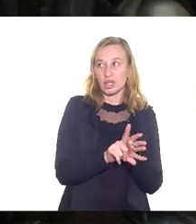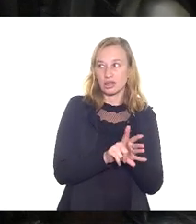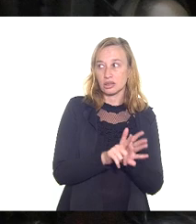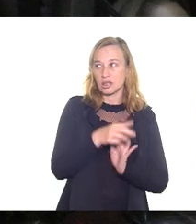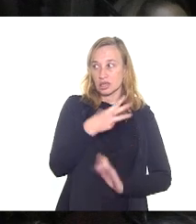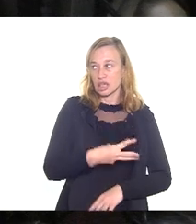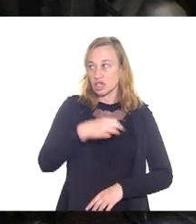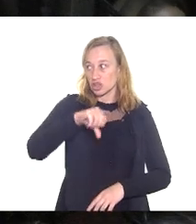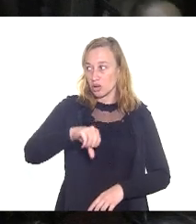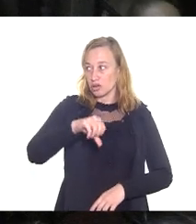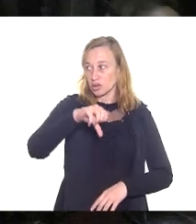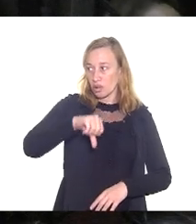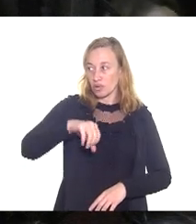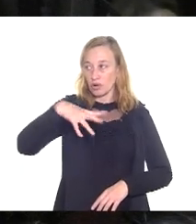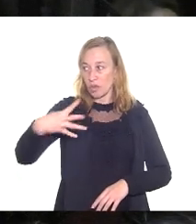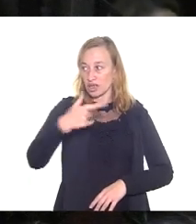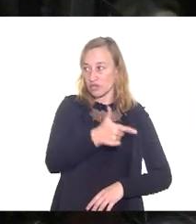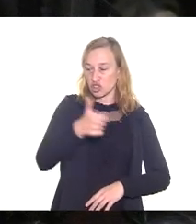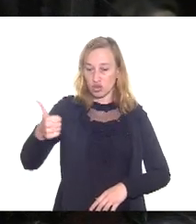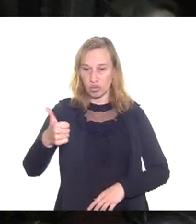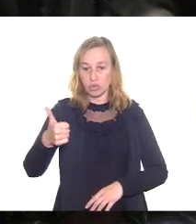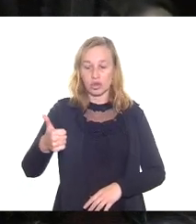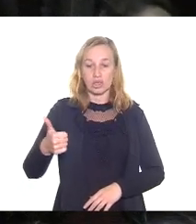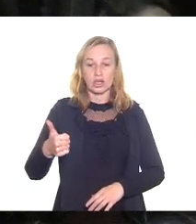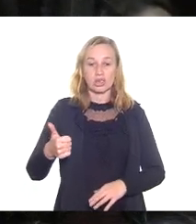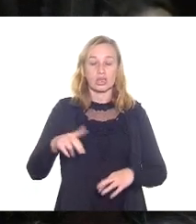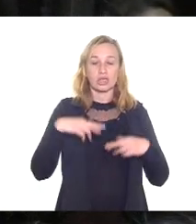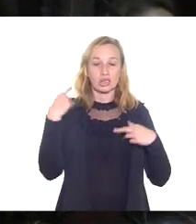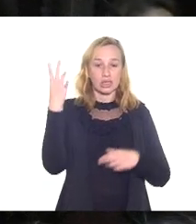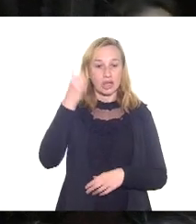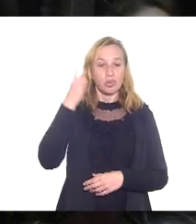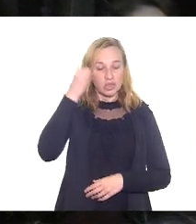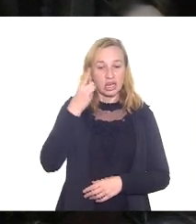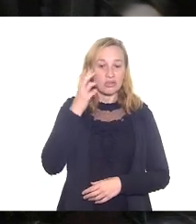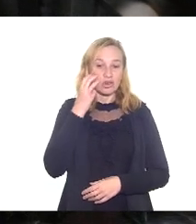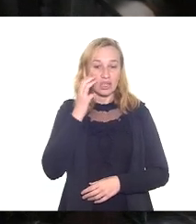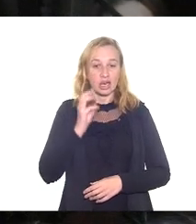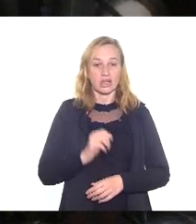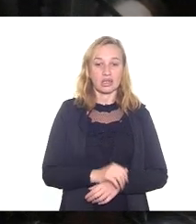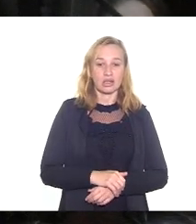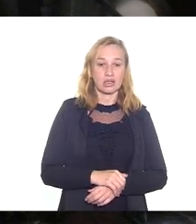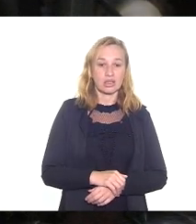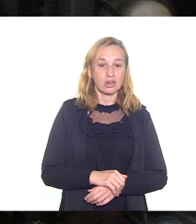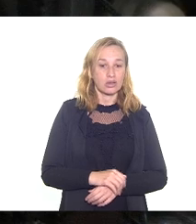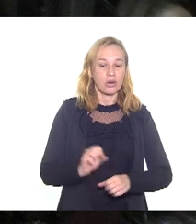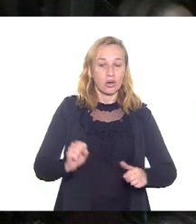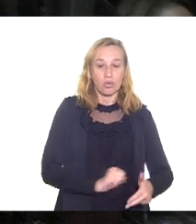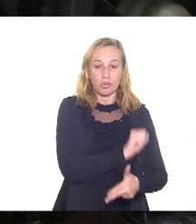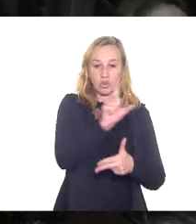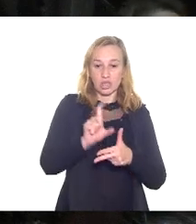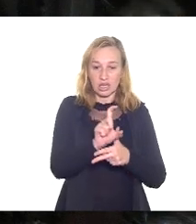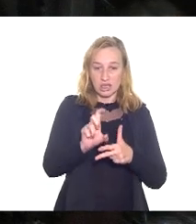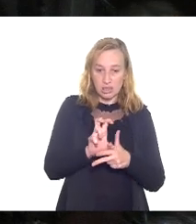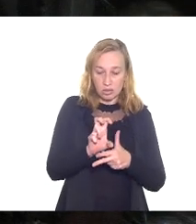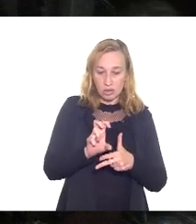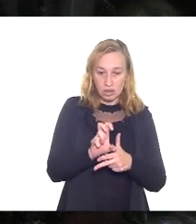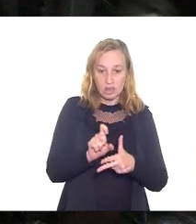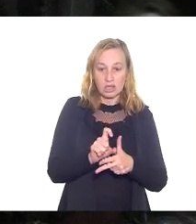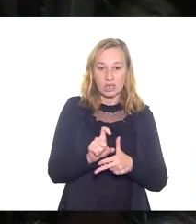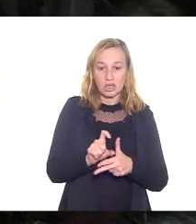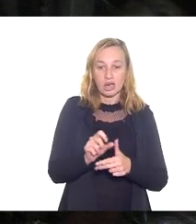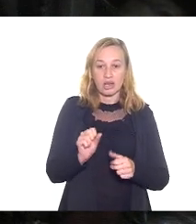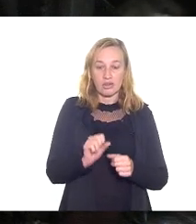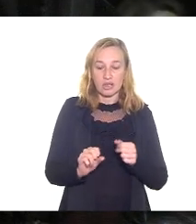lei 3994 de 21, de autoria do deputado Valdec Carneiro, que autoriza o Poder Executivo a realizar recenseamento